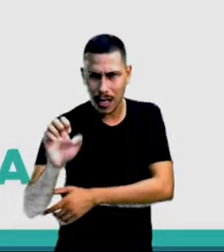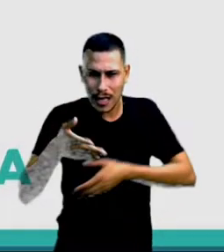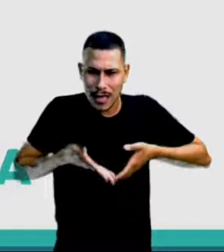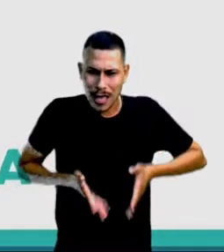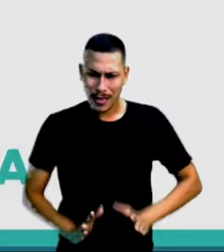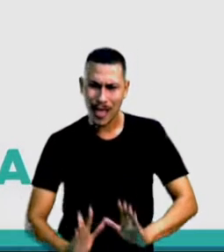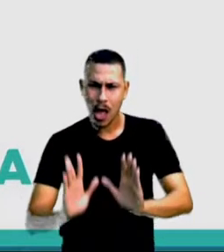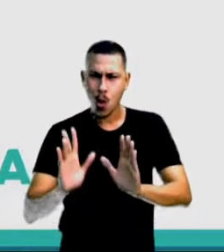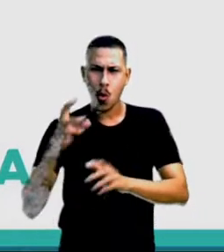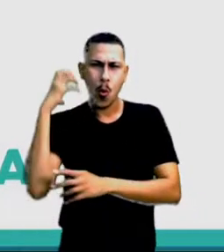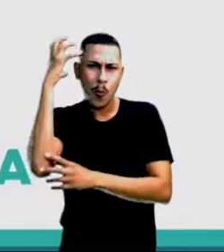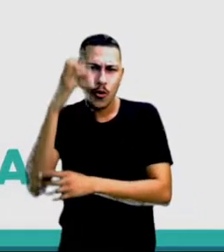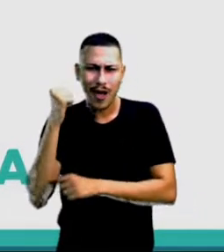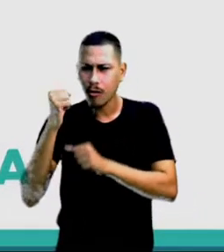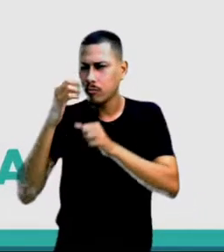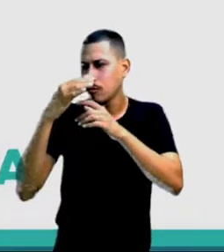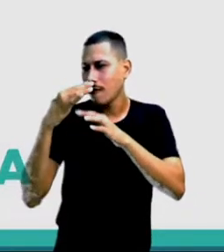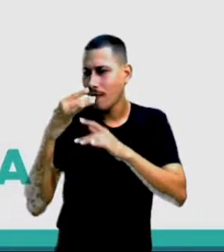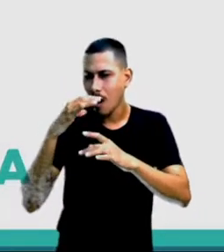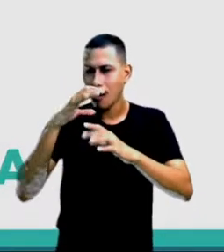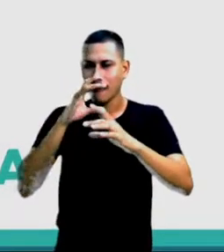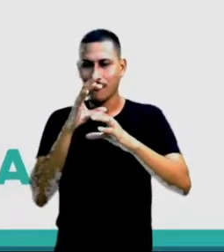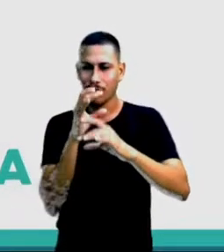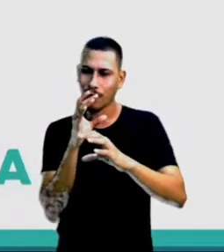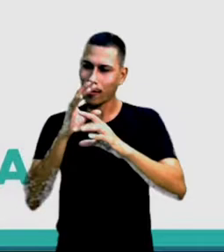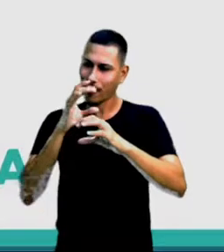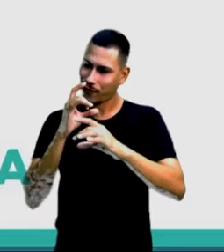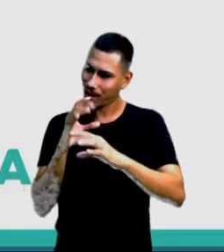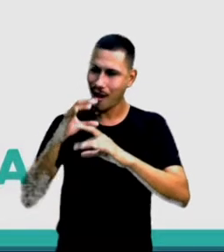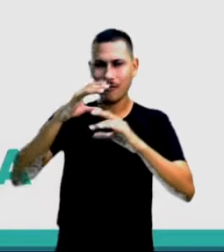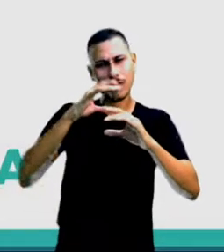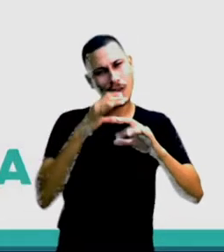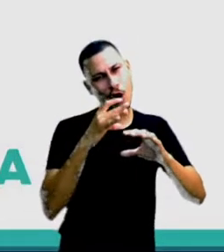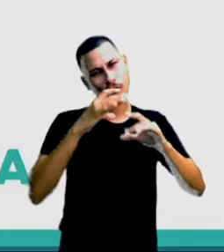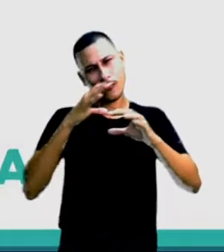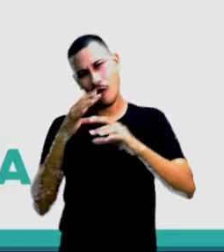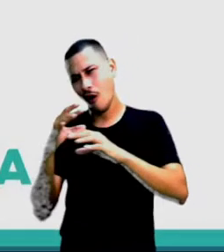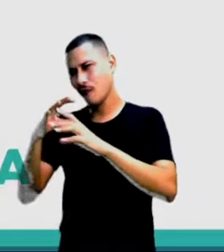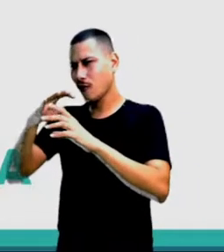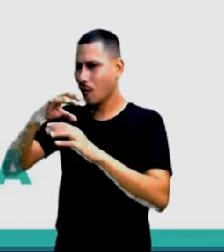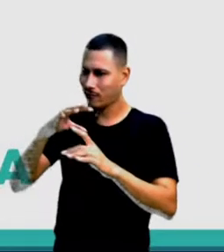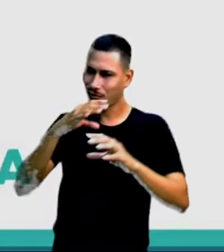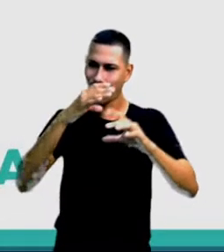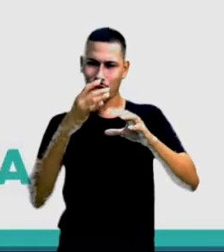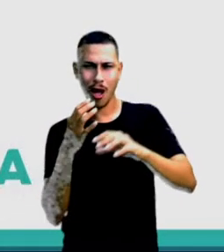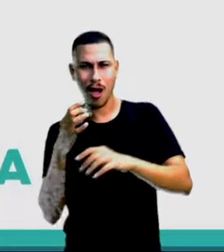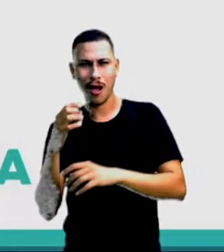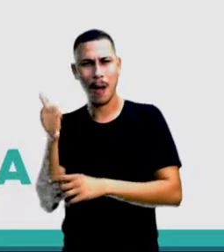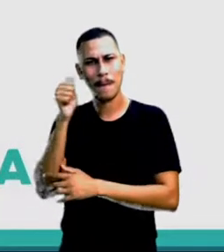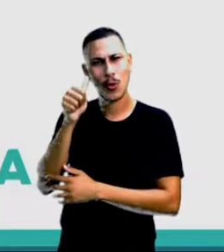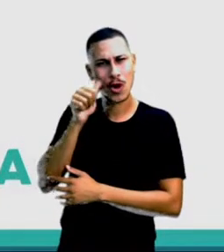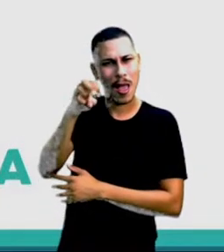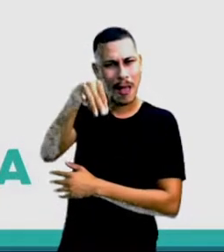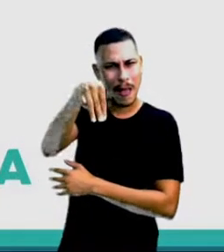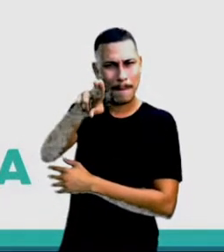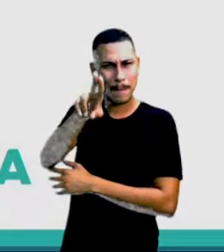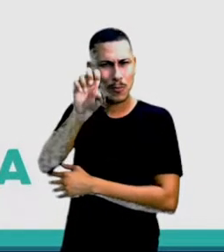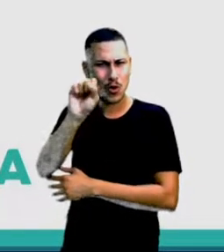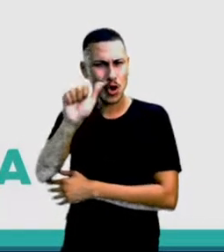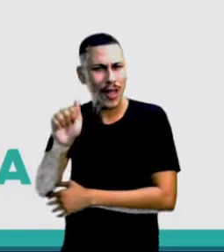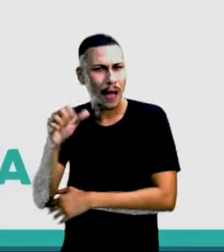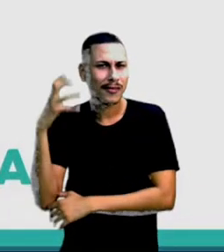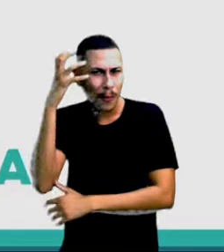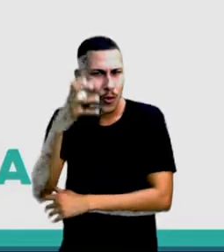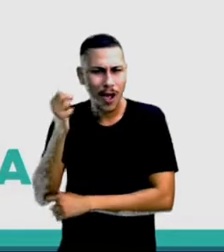flauta não a flauta é um instrumento e depois viu a foto e ela é a musa da música por isso acontece